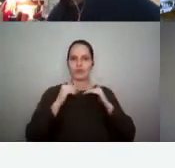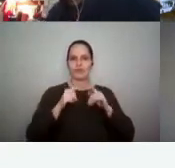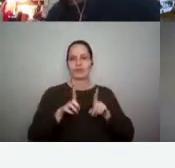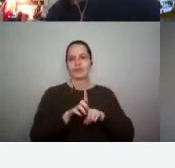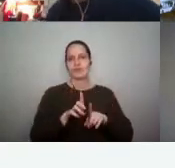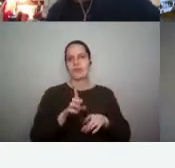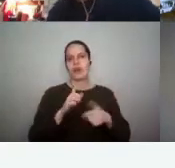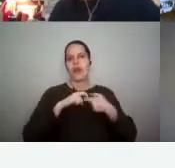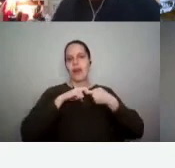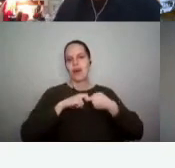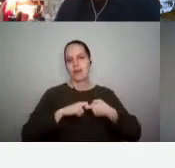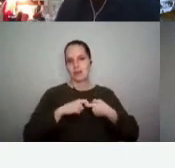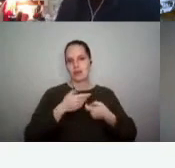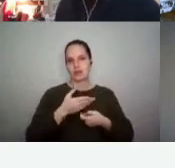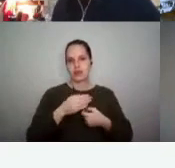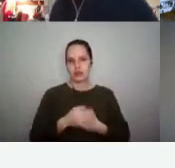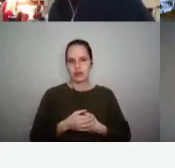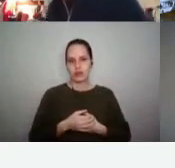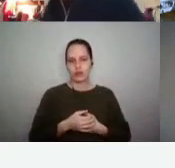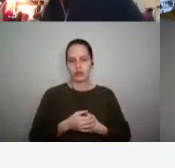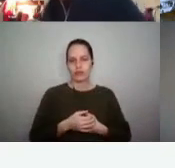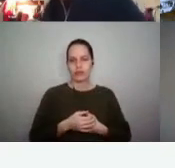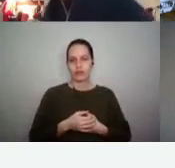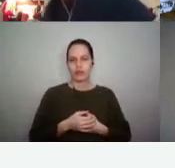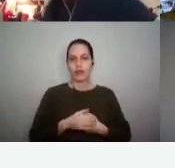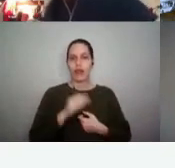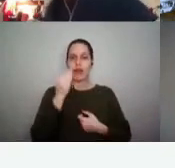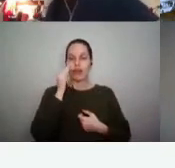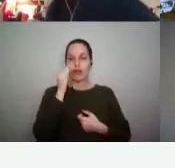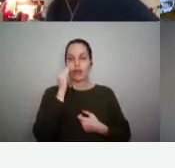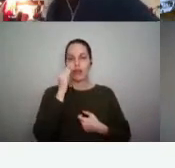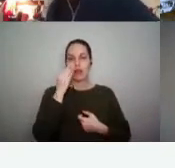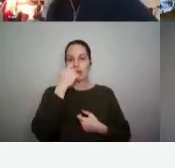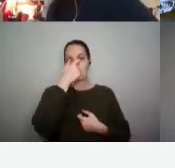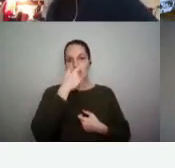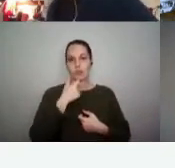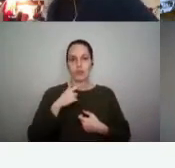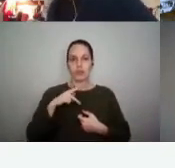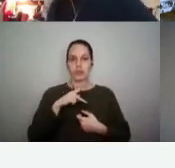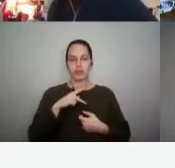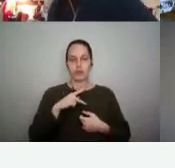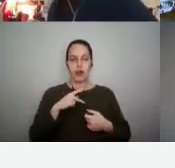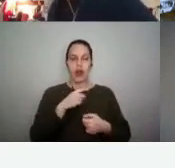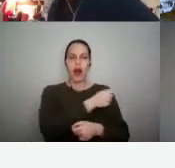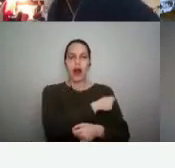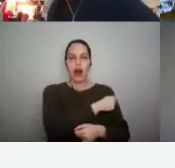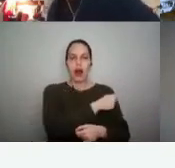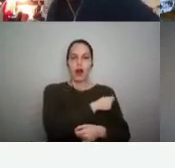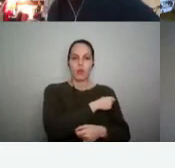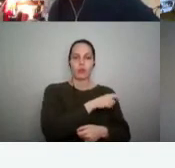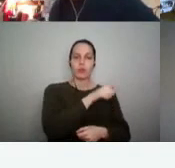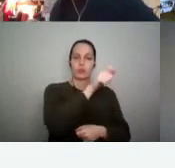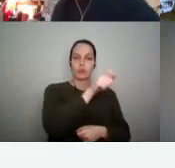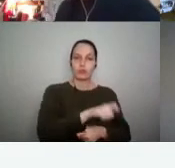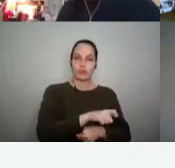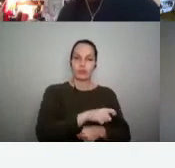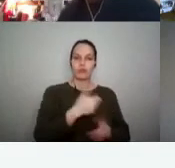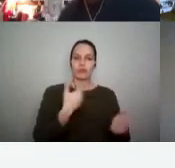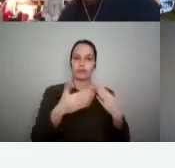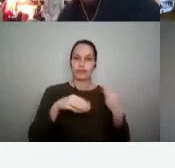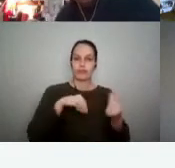tomar a perspectiva que quando professores e alunos estão envolvidos nessa aprendizagem significativa, que mobiliza os sujeitos,